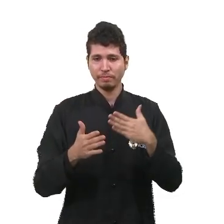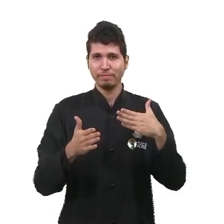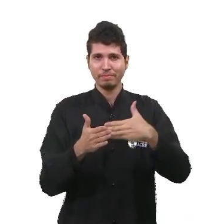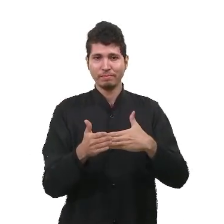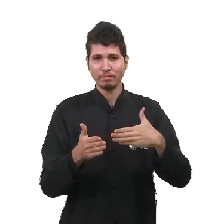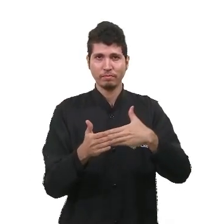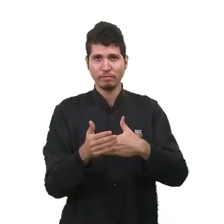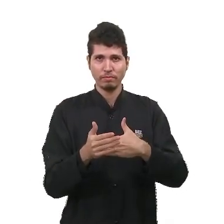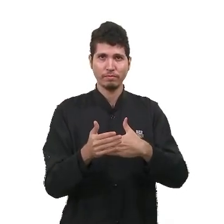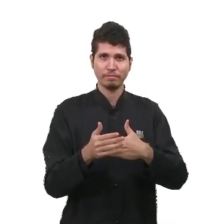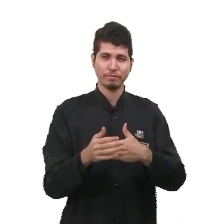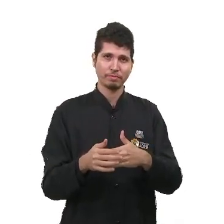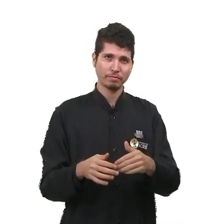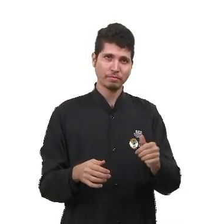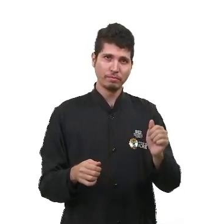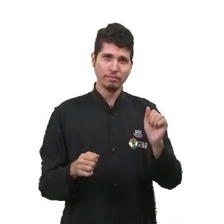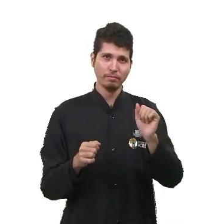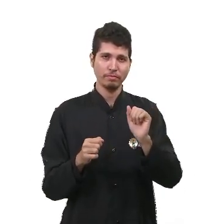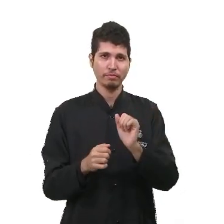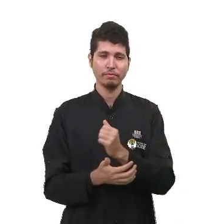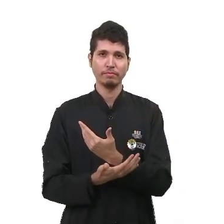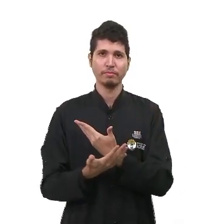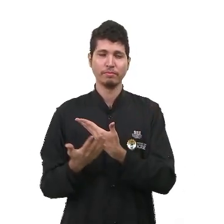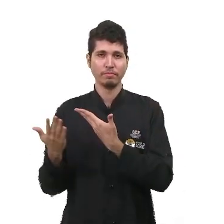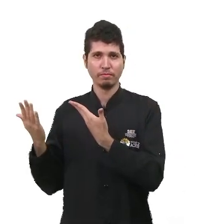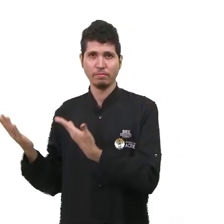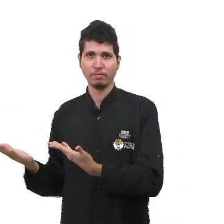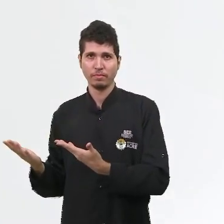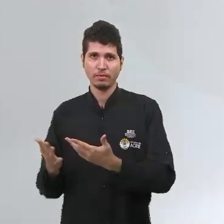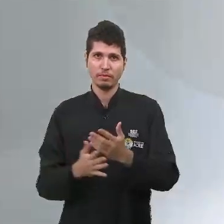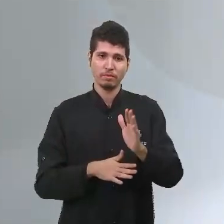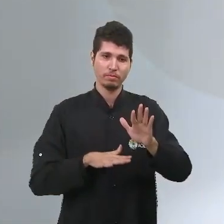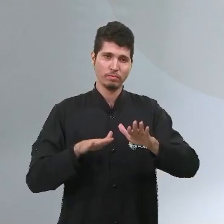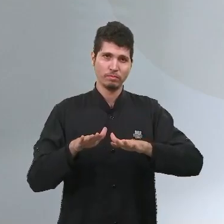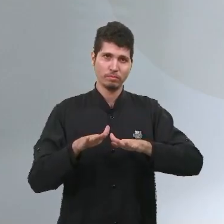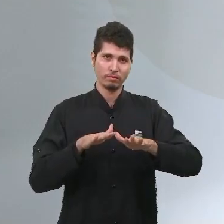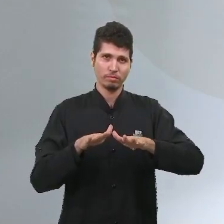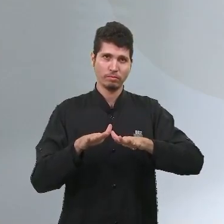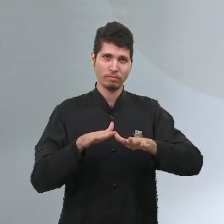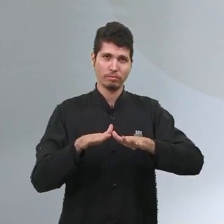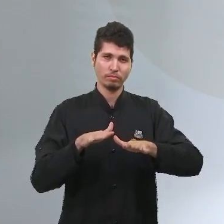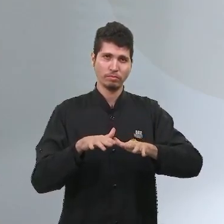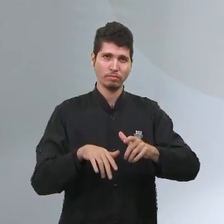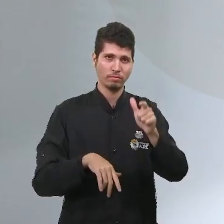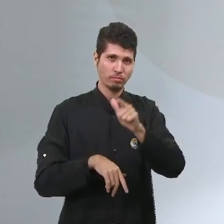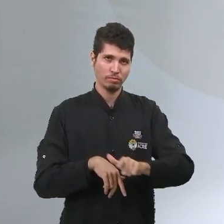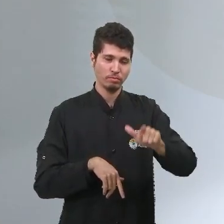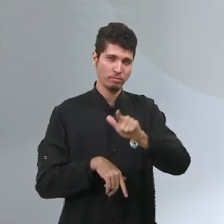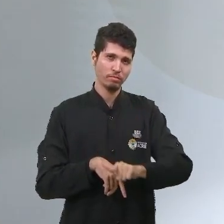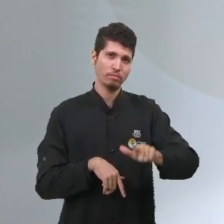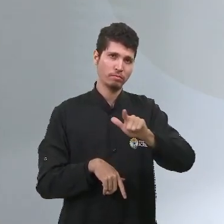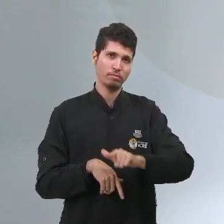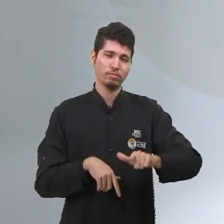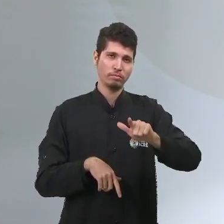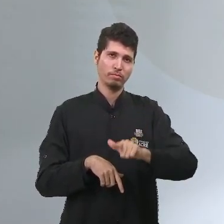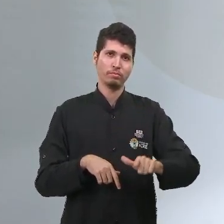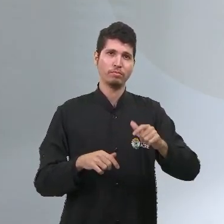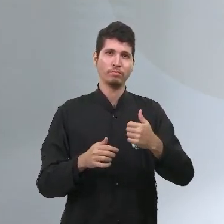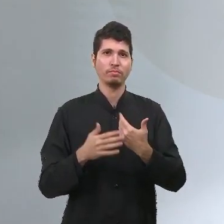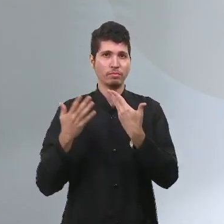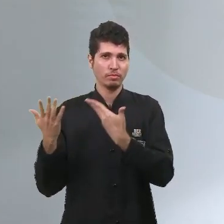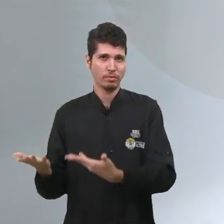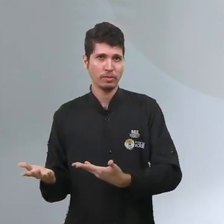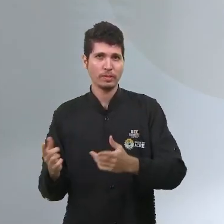a executar as chamadas atividades repetitivas. Lembrando que esse modelo de linha de